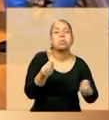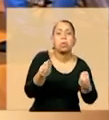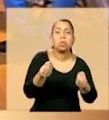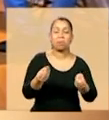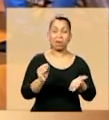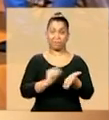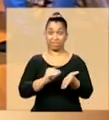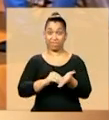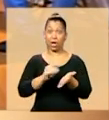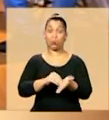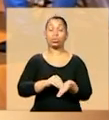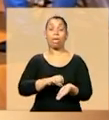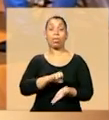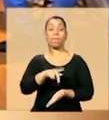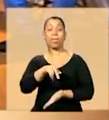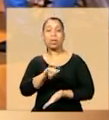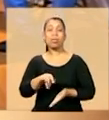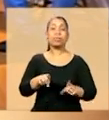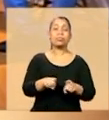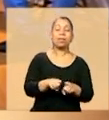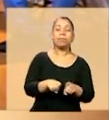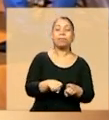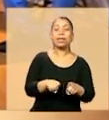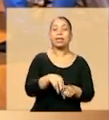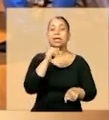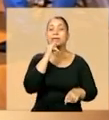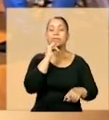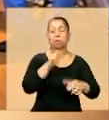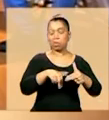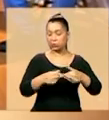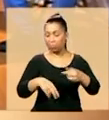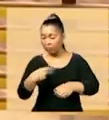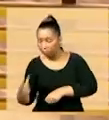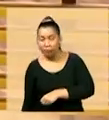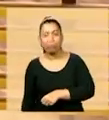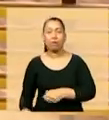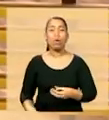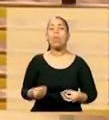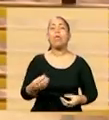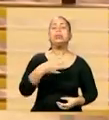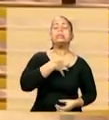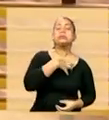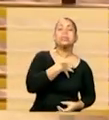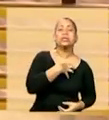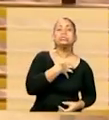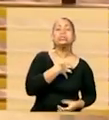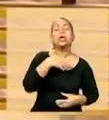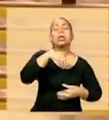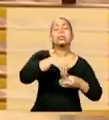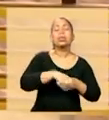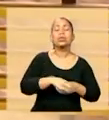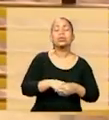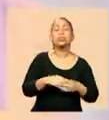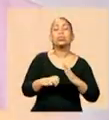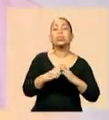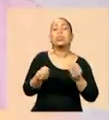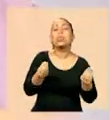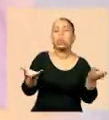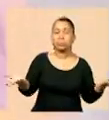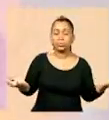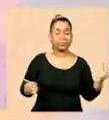É falta de uso de EPI? É queda? É o uso de uma ferramenta de forma inadequada? O que você sente no mercado?